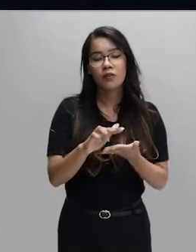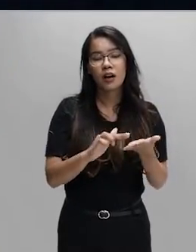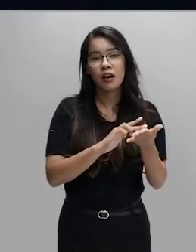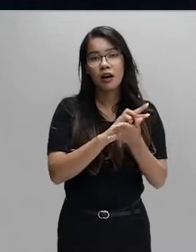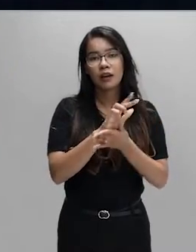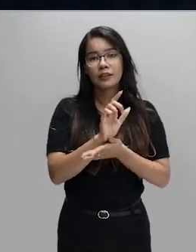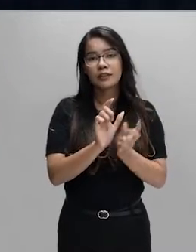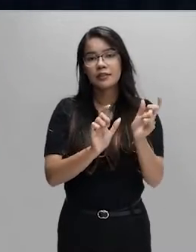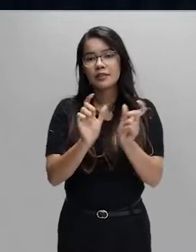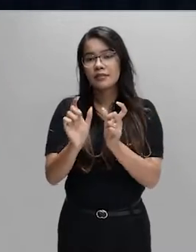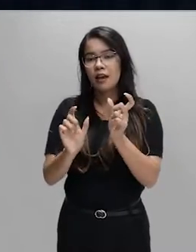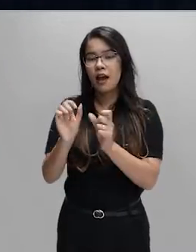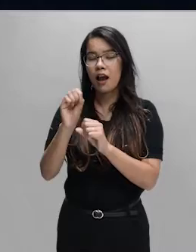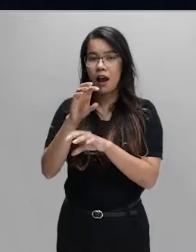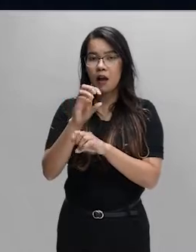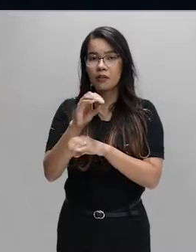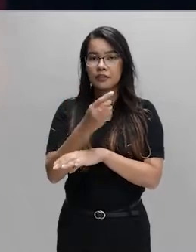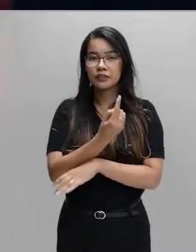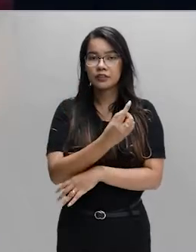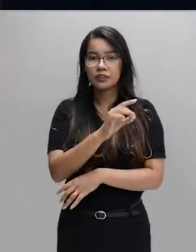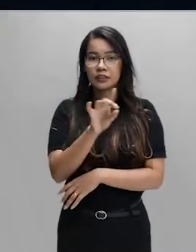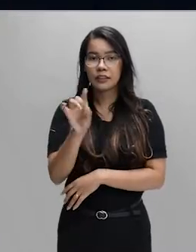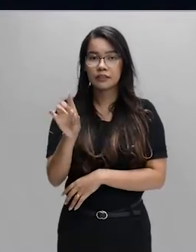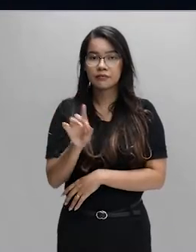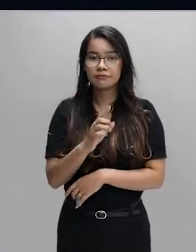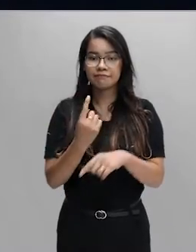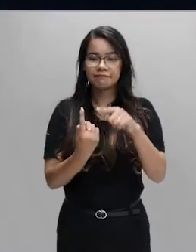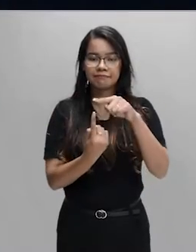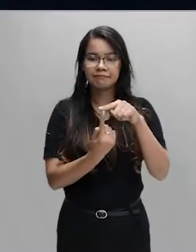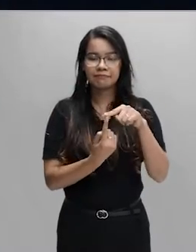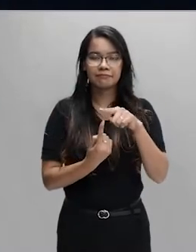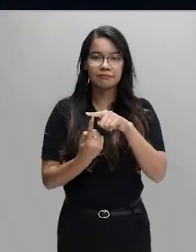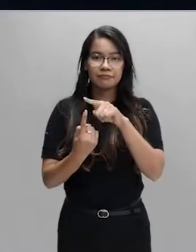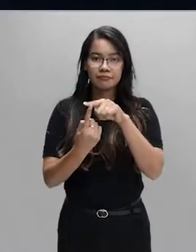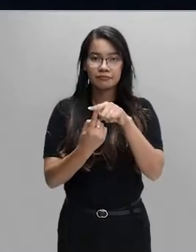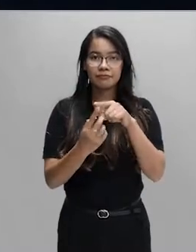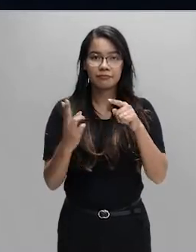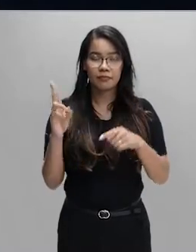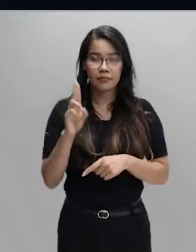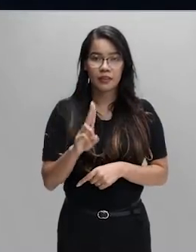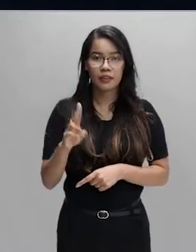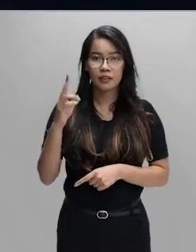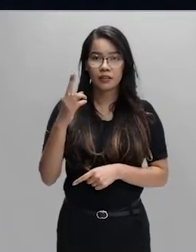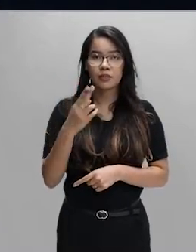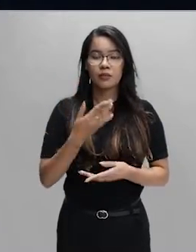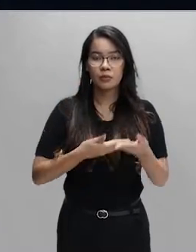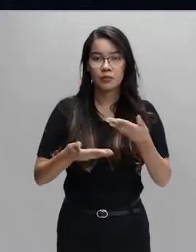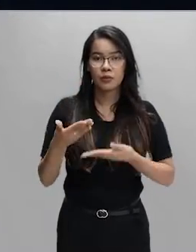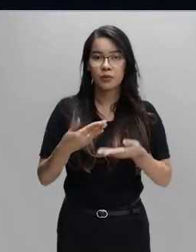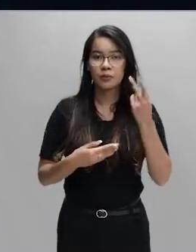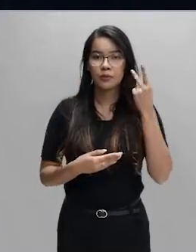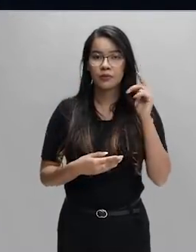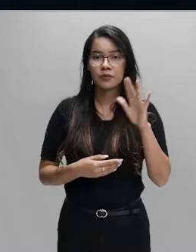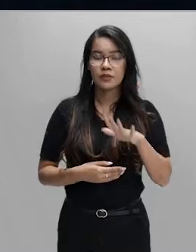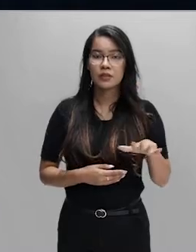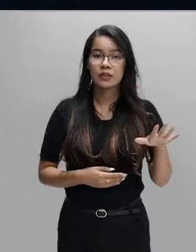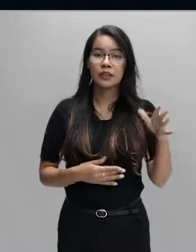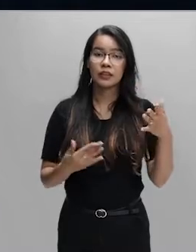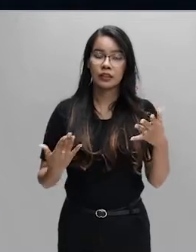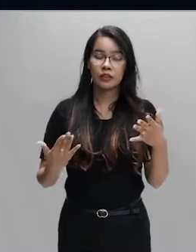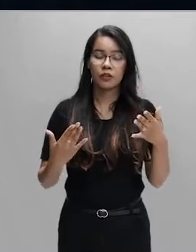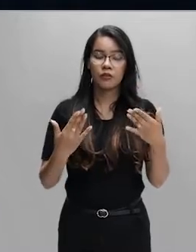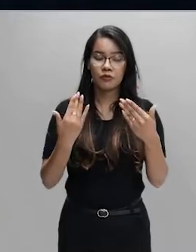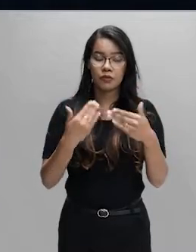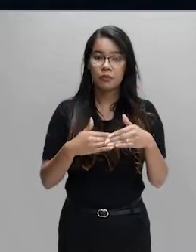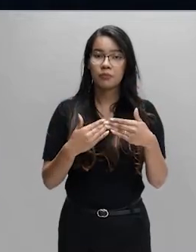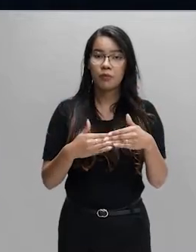de cada tipo desses instrumentos aí disponível para vocês. Dê uma revisada nesse assunto, estude com